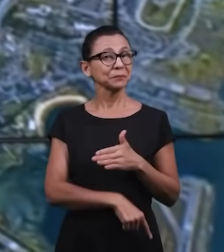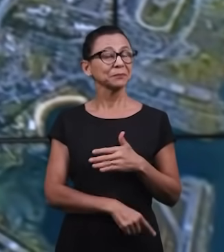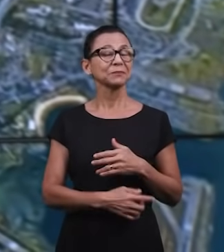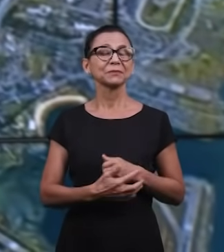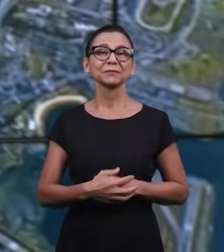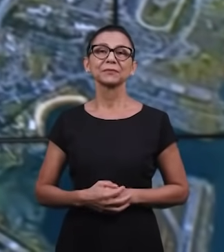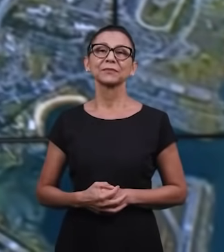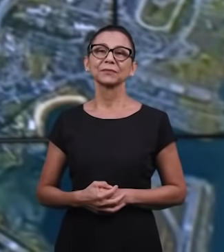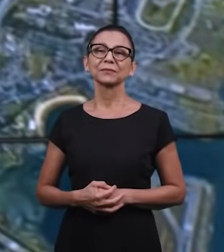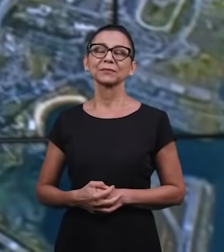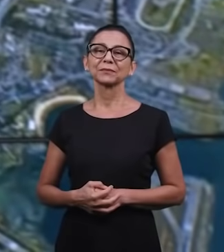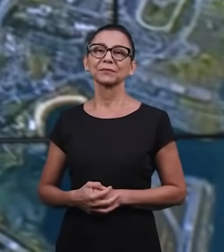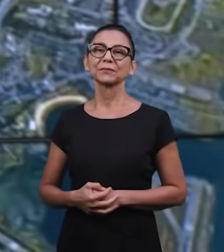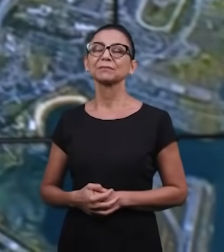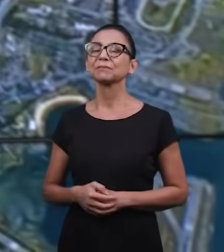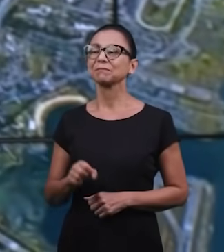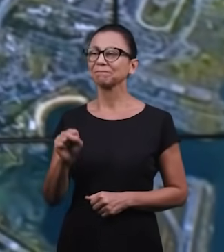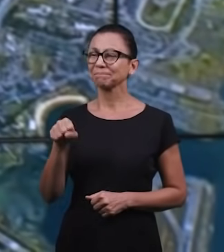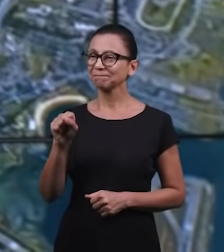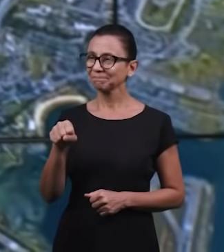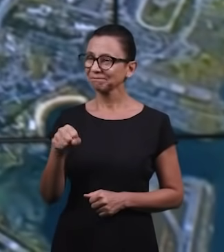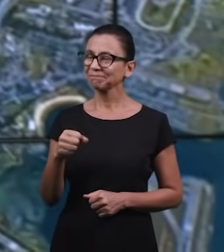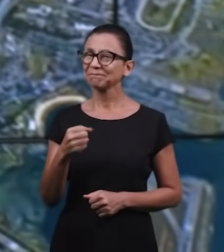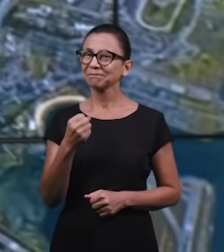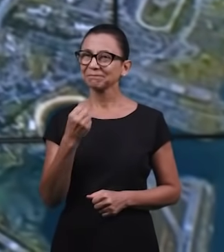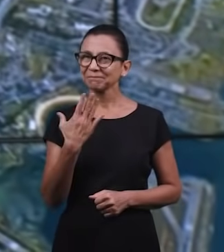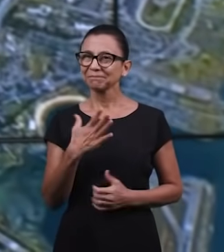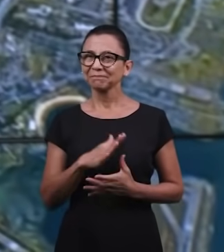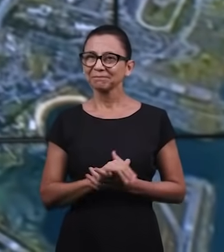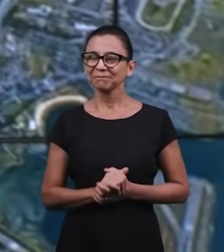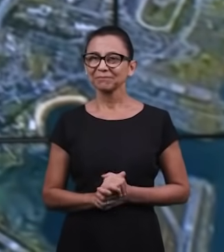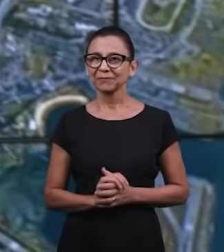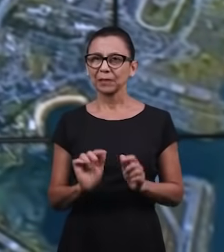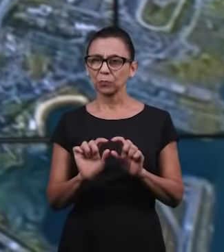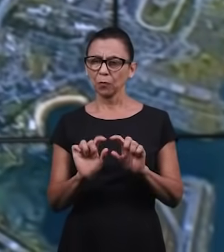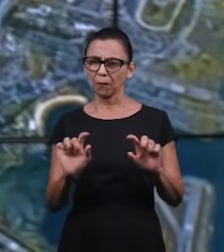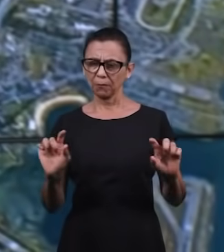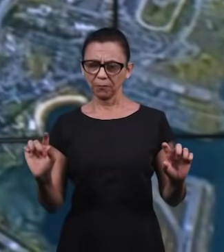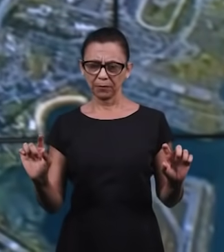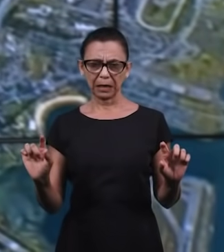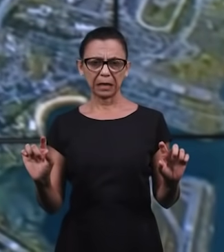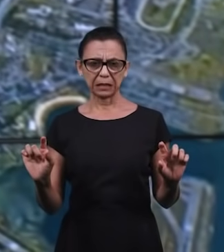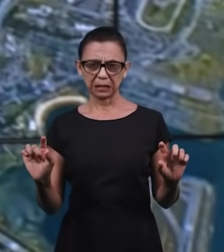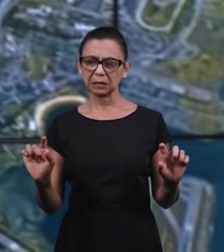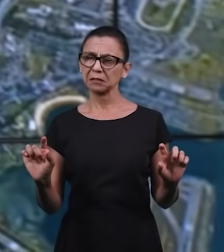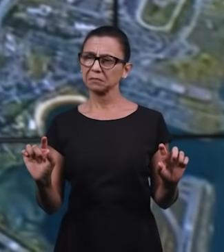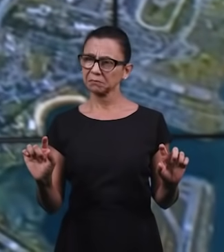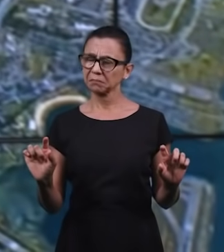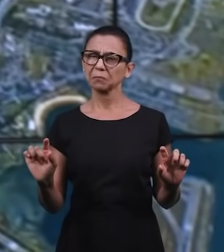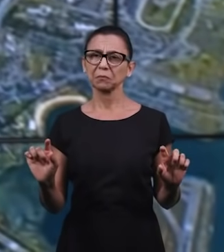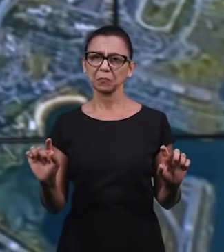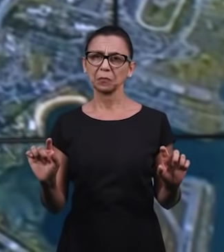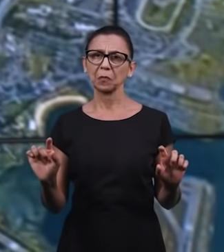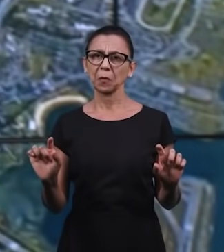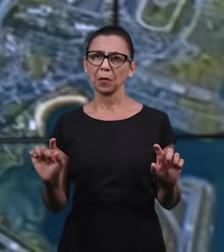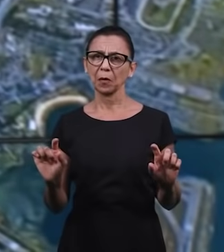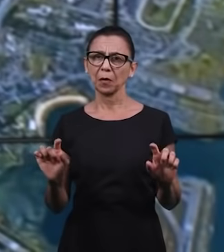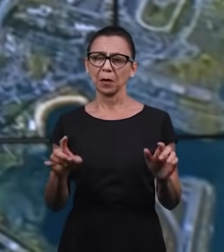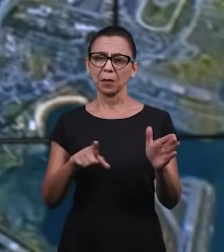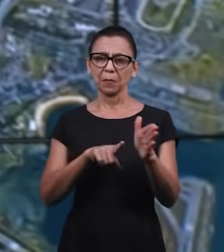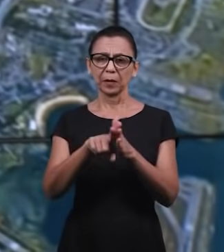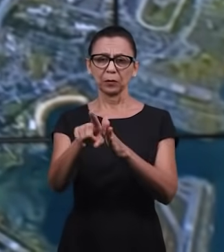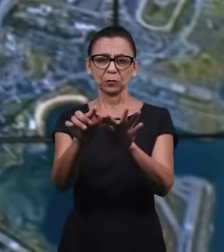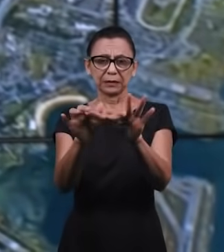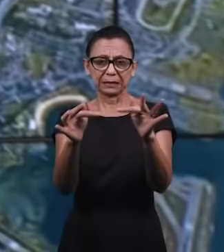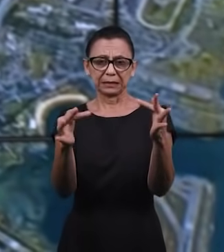a simplicidade das perguntas é isso mesmo. A sua expressão, se assim podemos dizer, não, podemos dizer mesmo. Porque